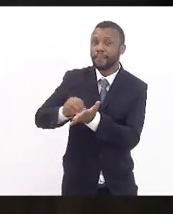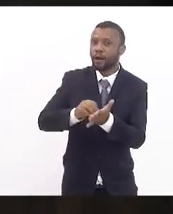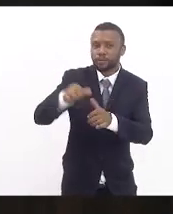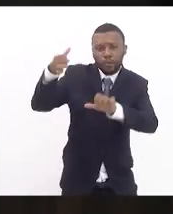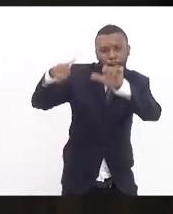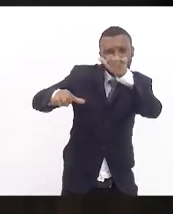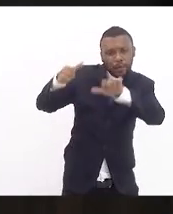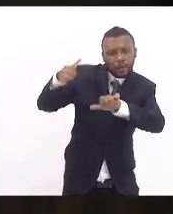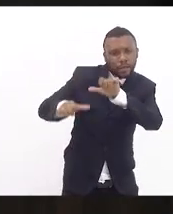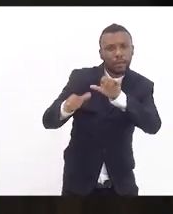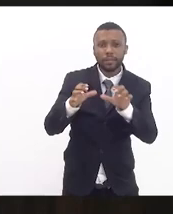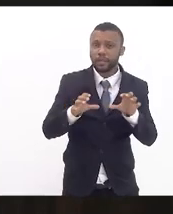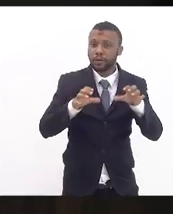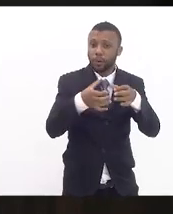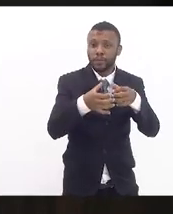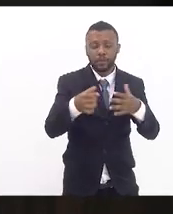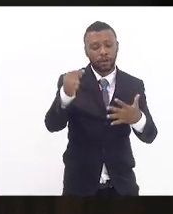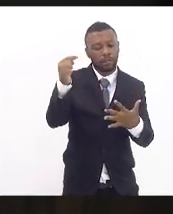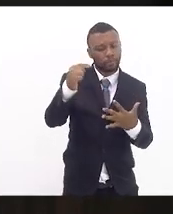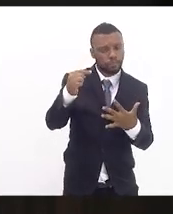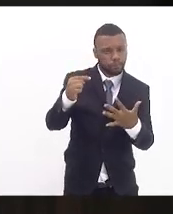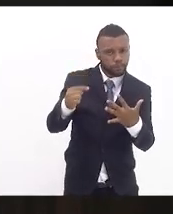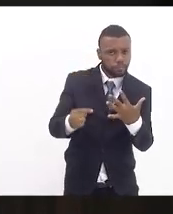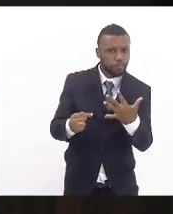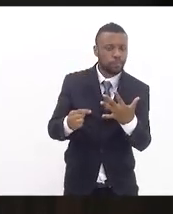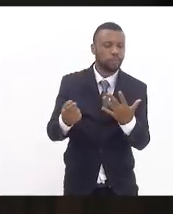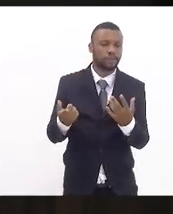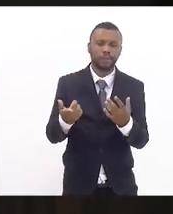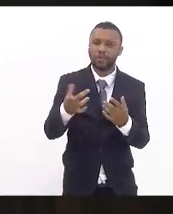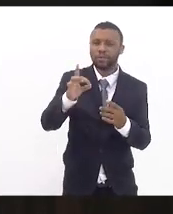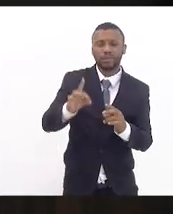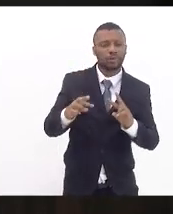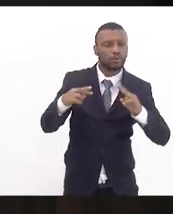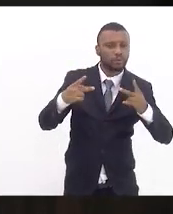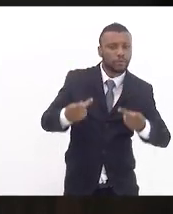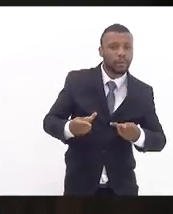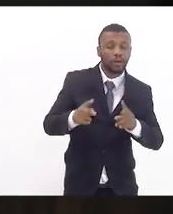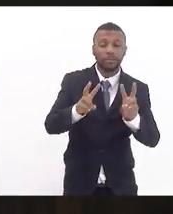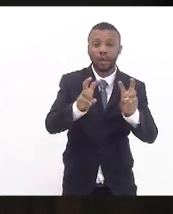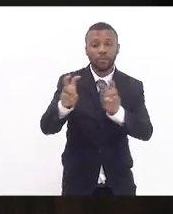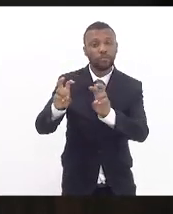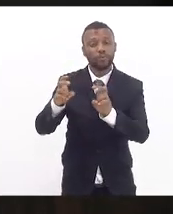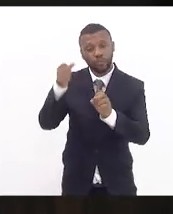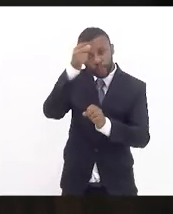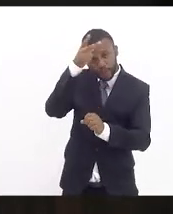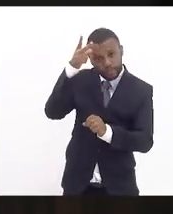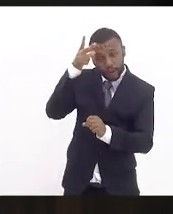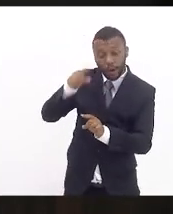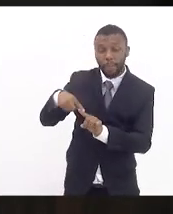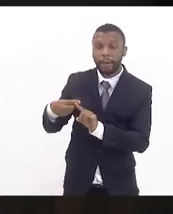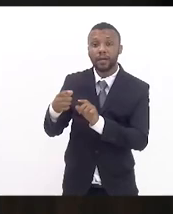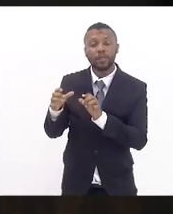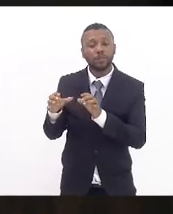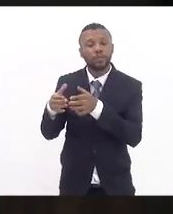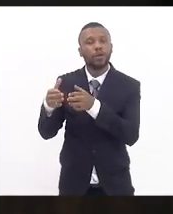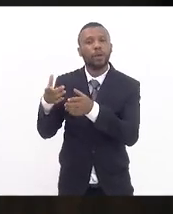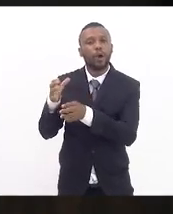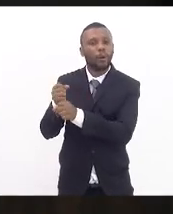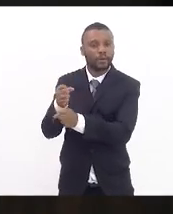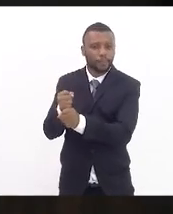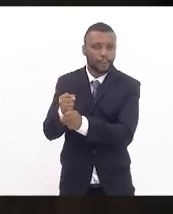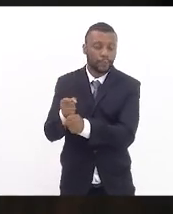Justiça, Política Urbana, Defesa dos Direitos Humanos, Assuntos Municipais e Orçamento. Para emitir parecer pela Comissão de Constituição e Justiça,